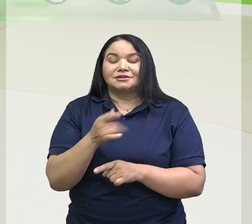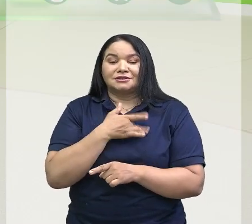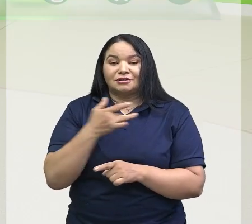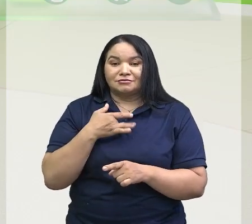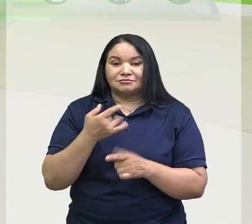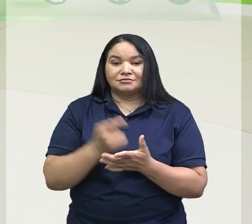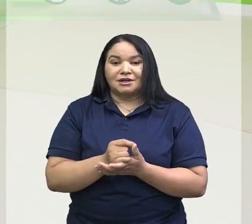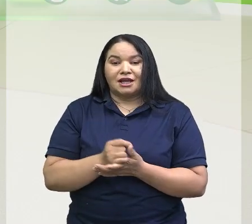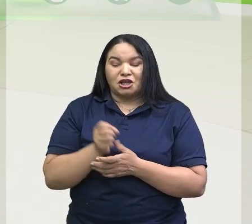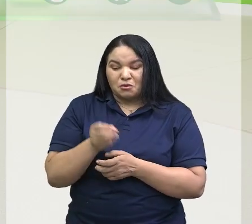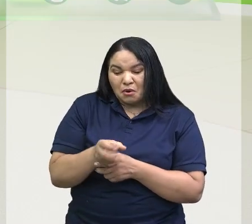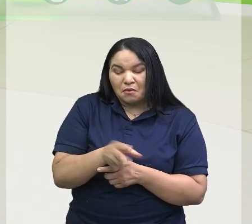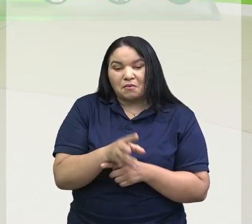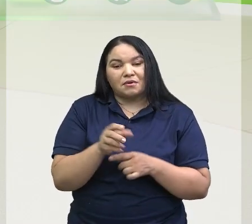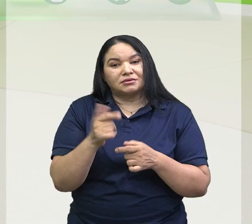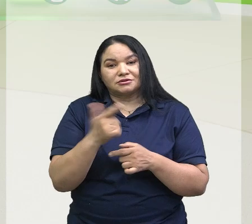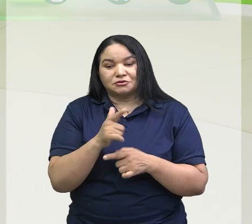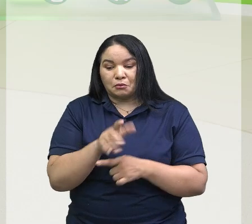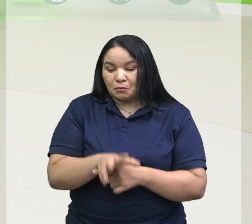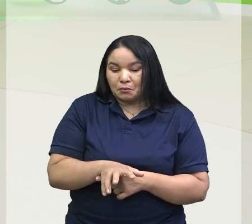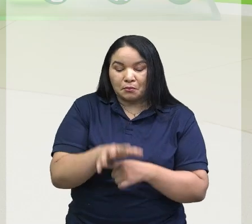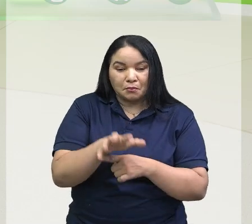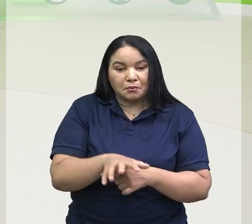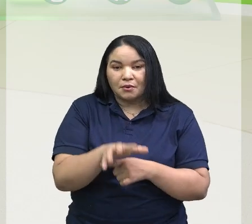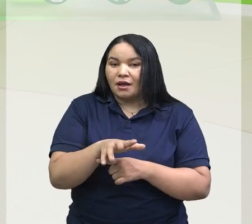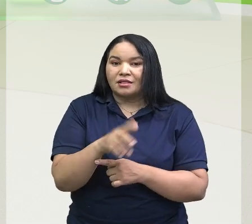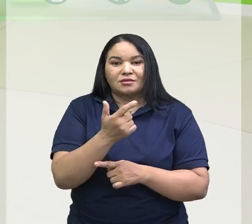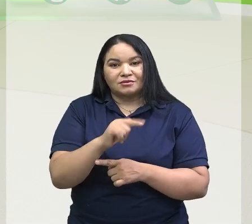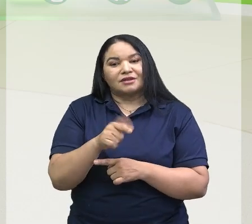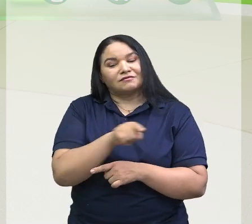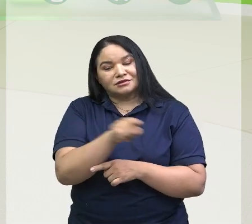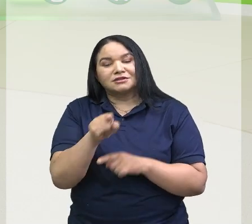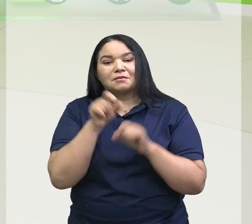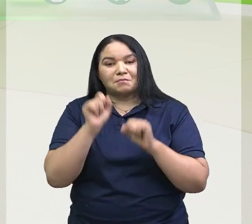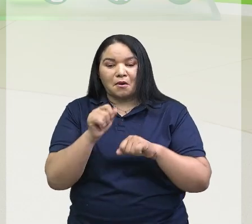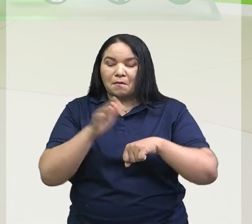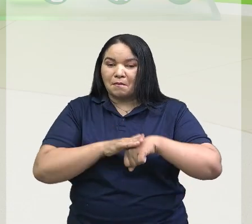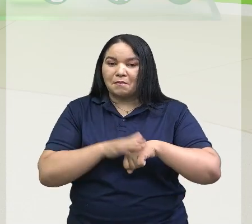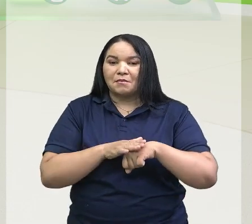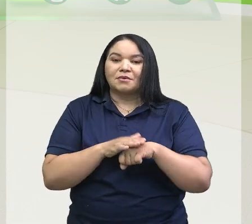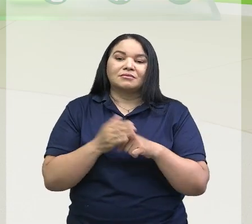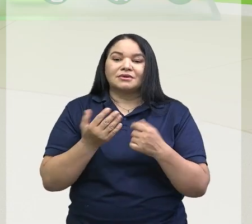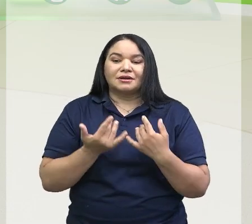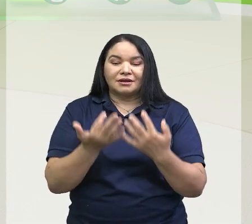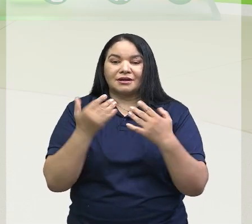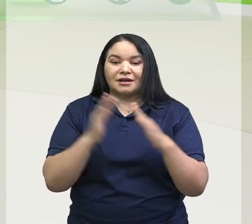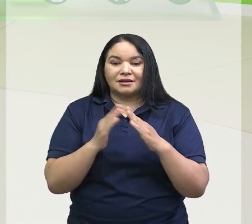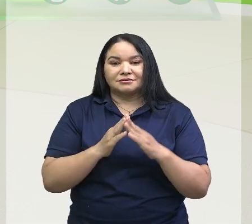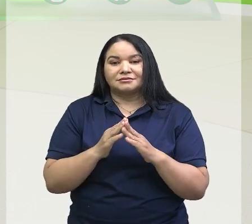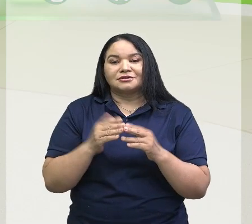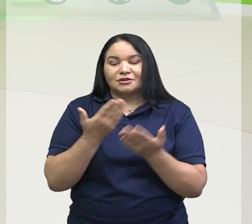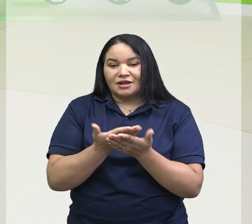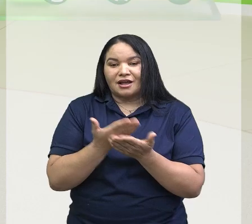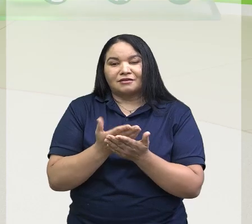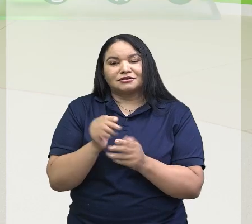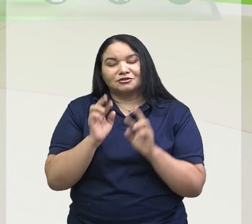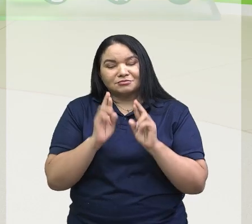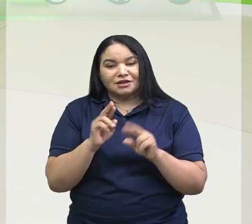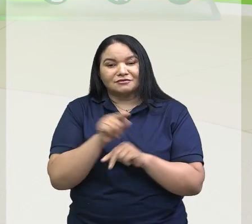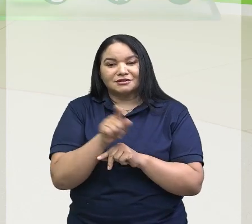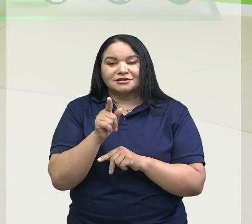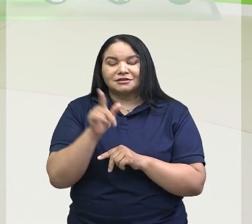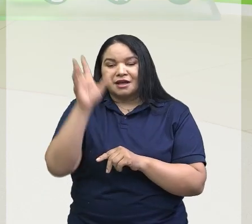sem agrotóxicos, né, que você mesmo pode cultivar em casa, por exemplo, certo? Então essa aí foi a nossa aula, espero que vocês tenham